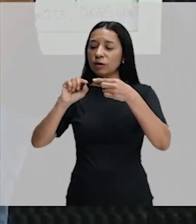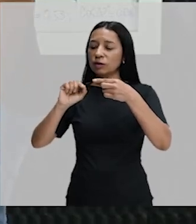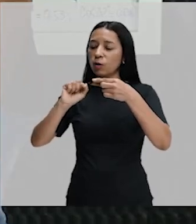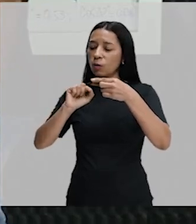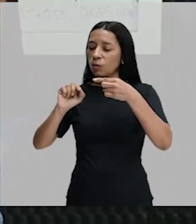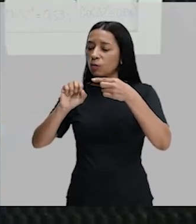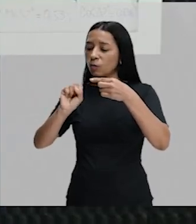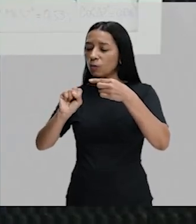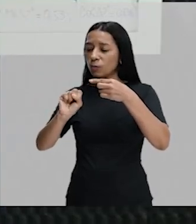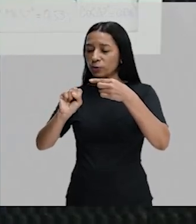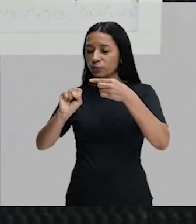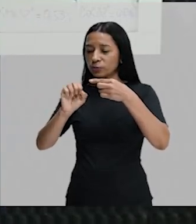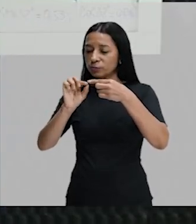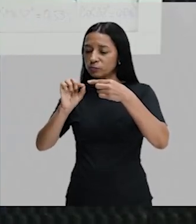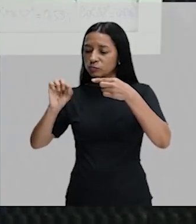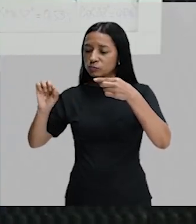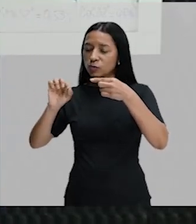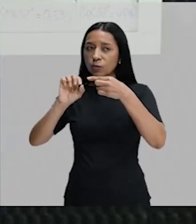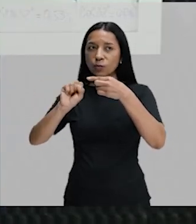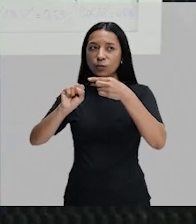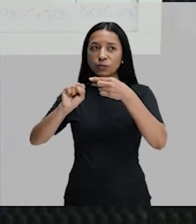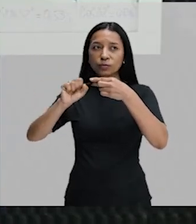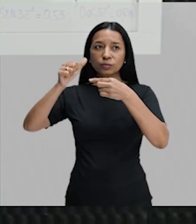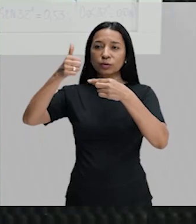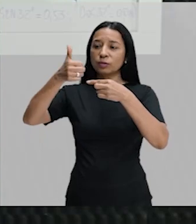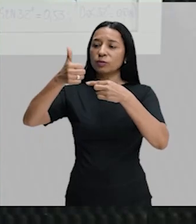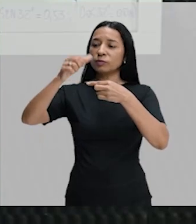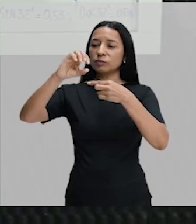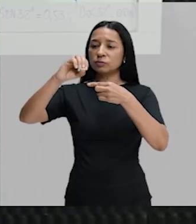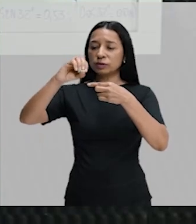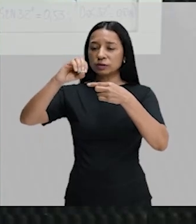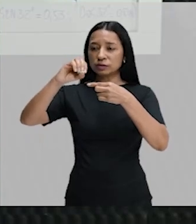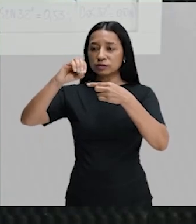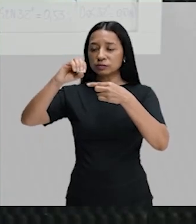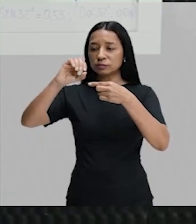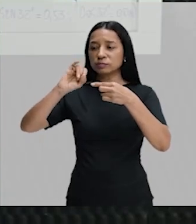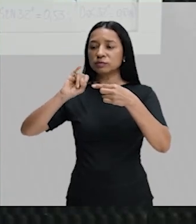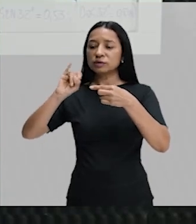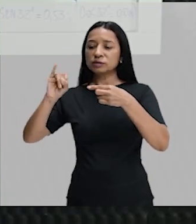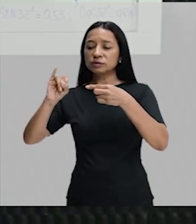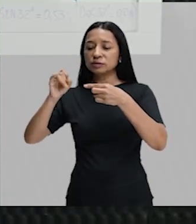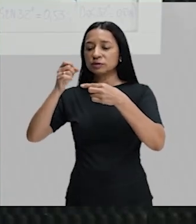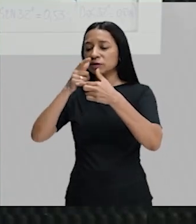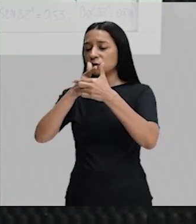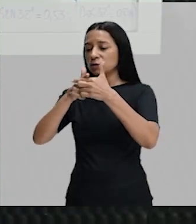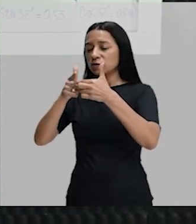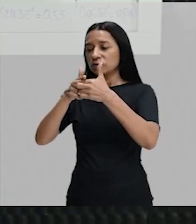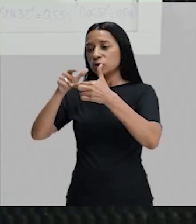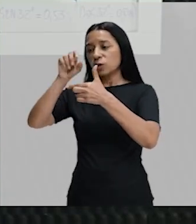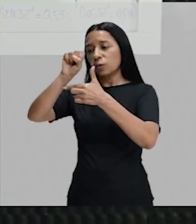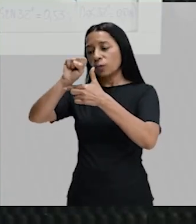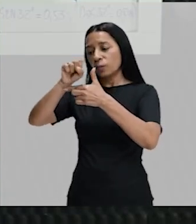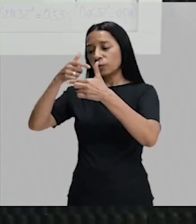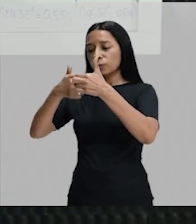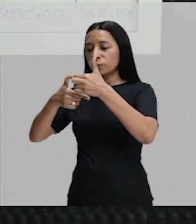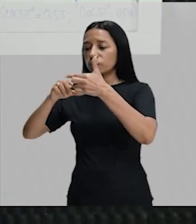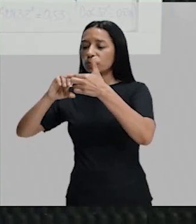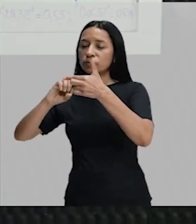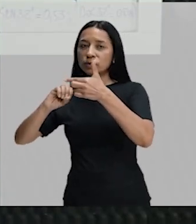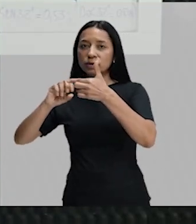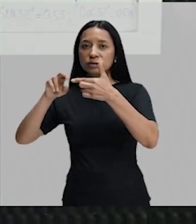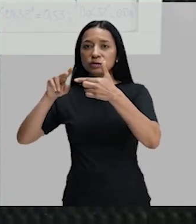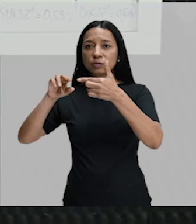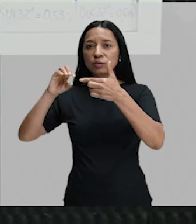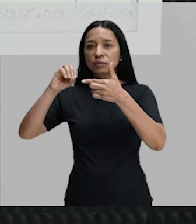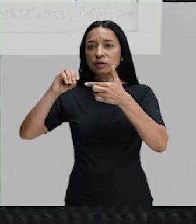8 e a hipotenusa é 10. Se você dividir 8 por 10, você vai encontrar também 0,8. Olha, tu.